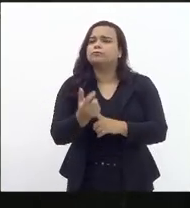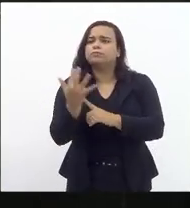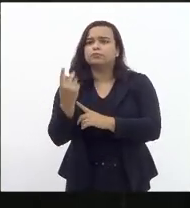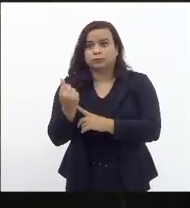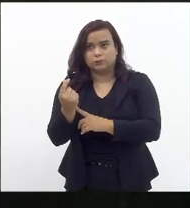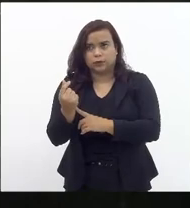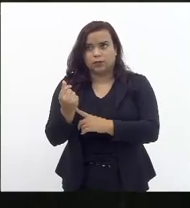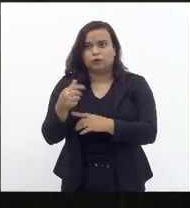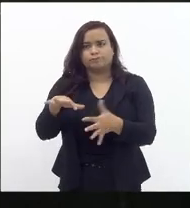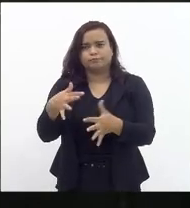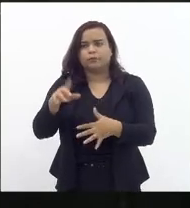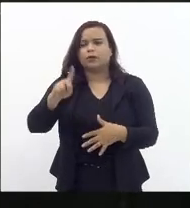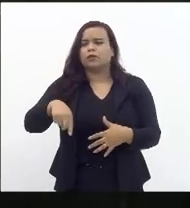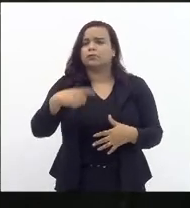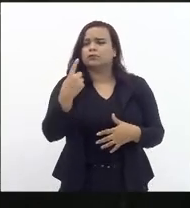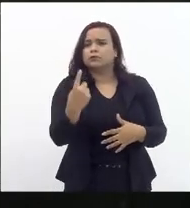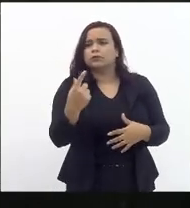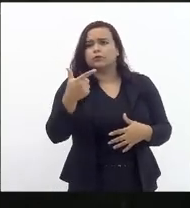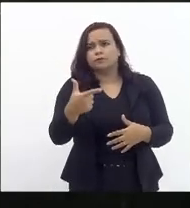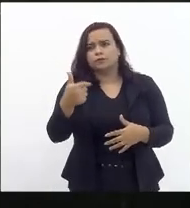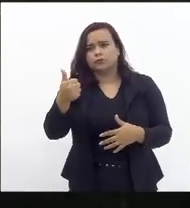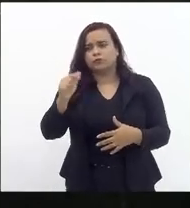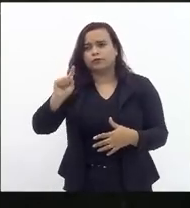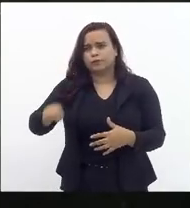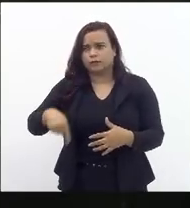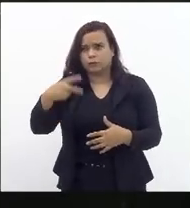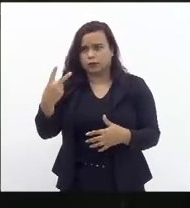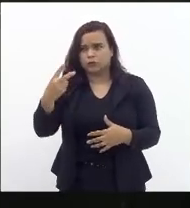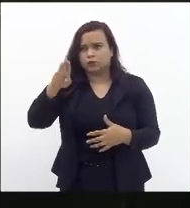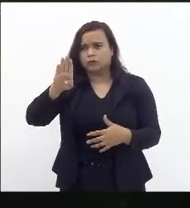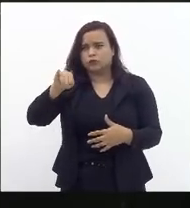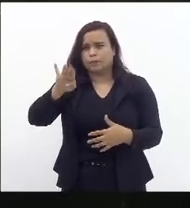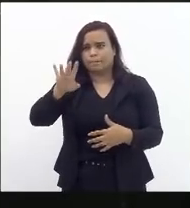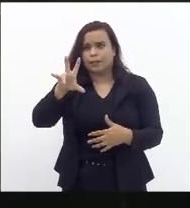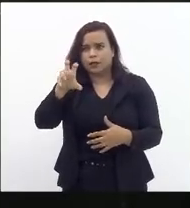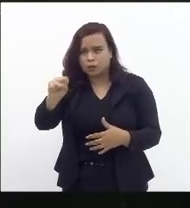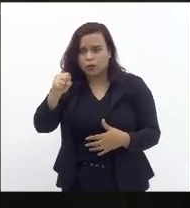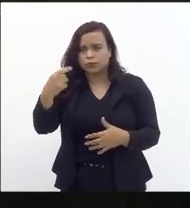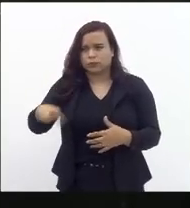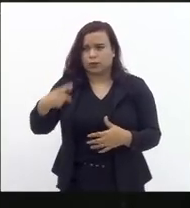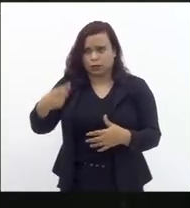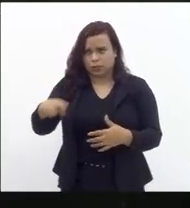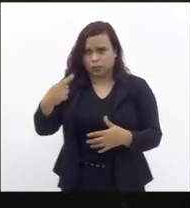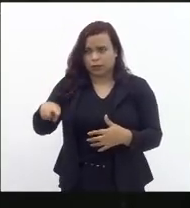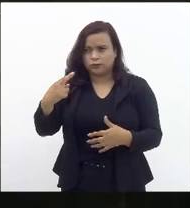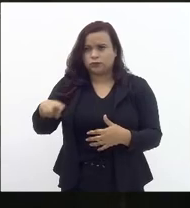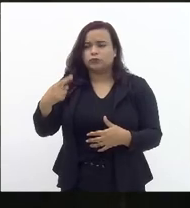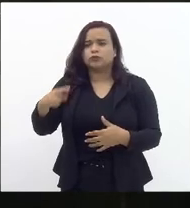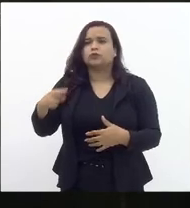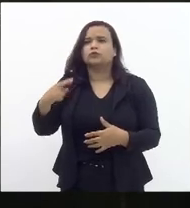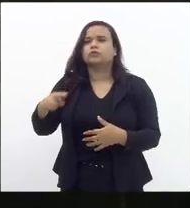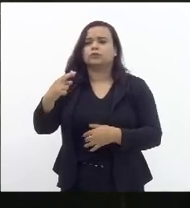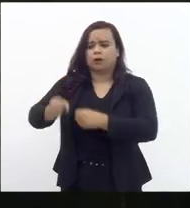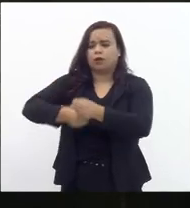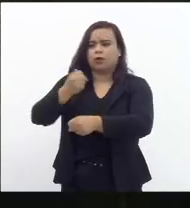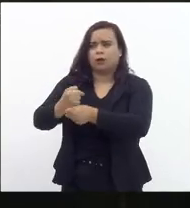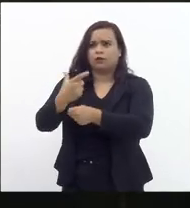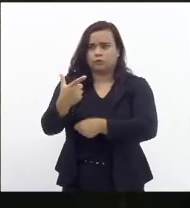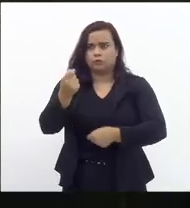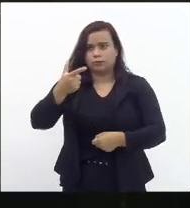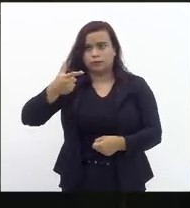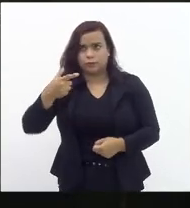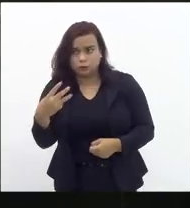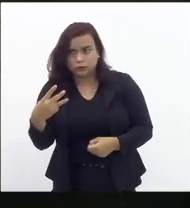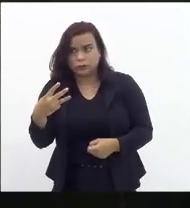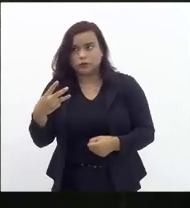121,2 bilhões de reais em 2023,